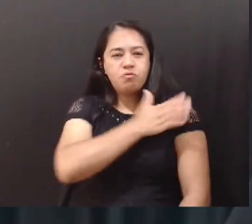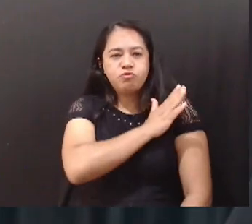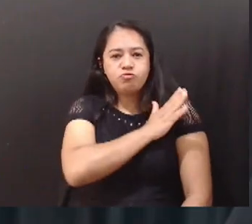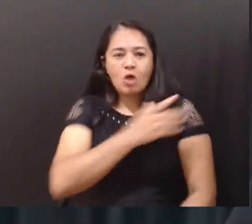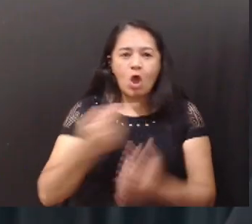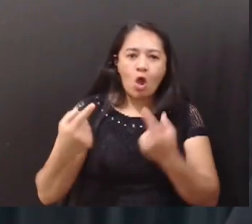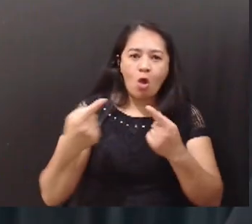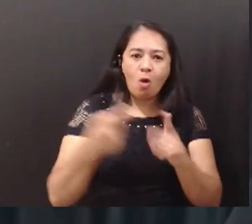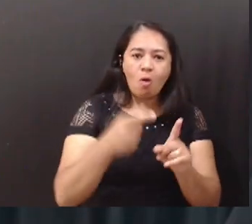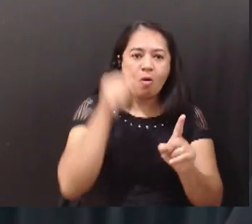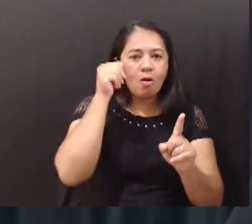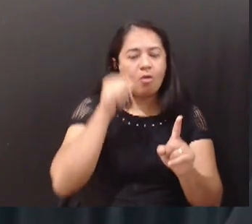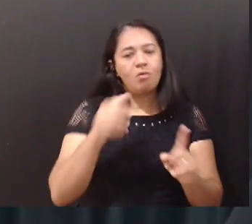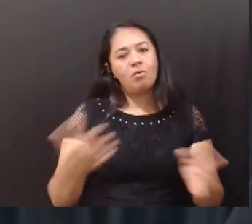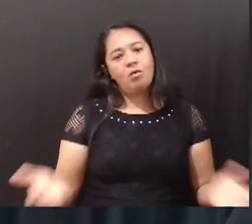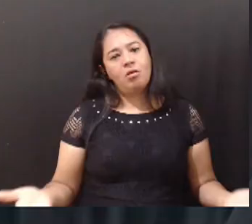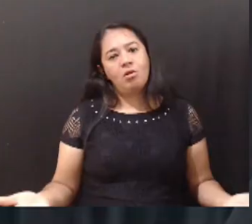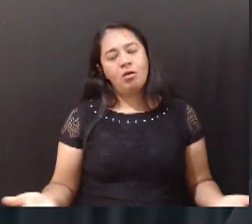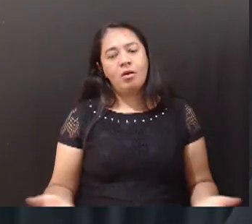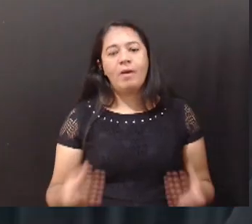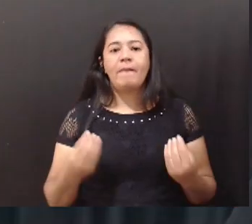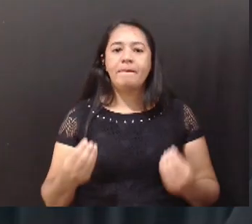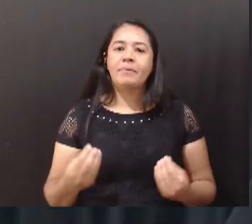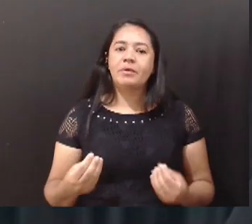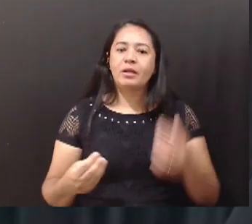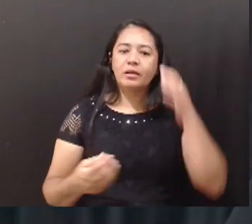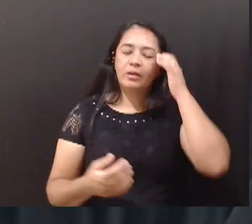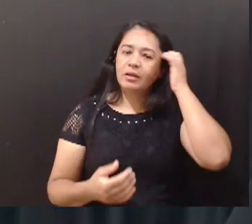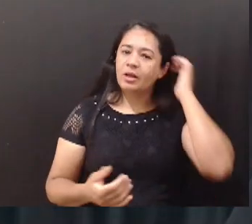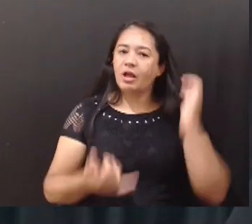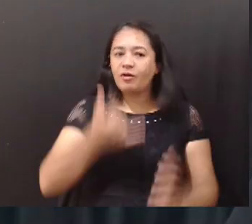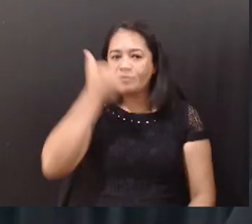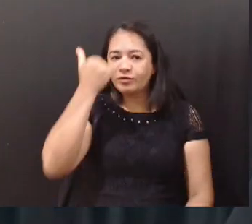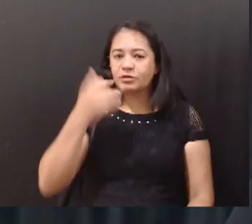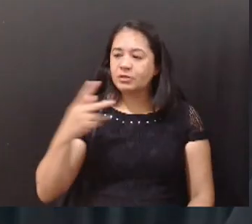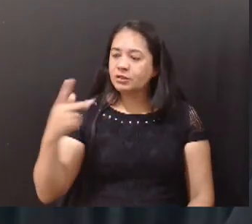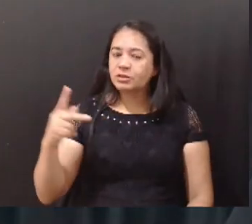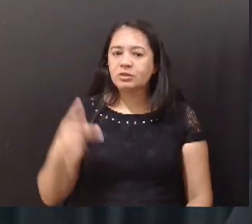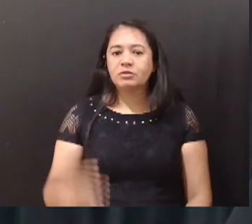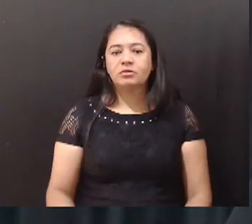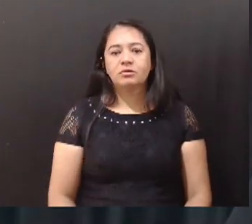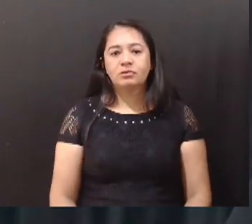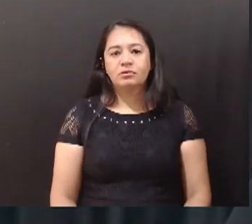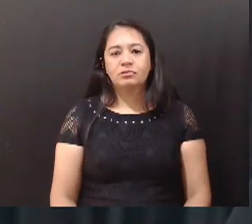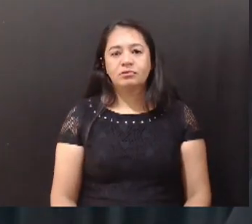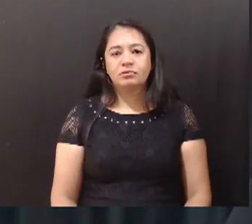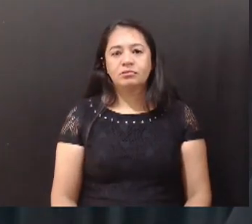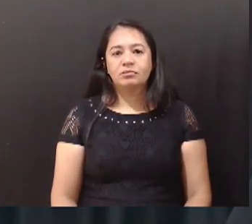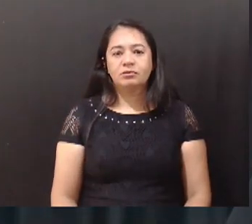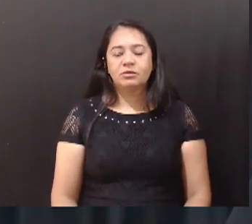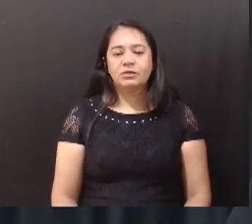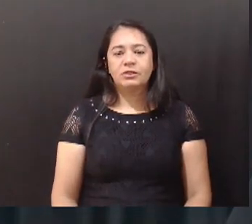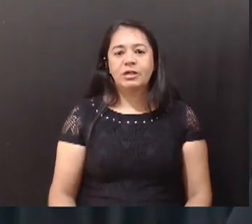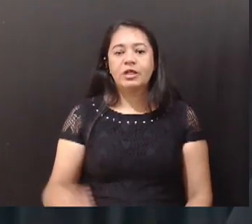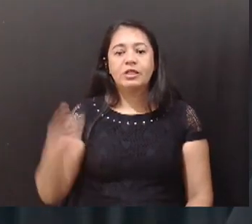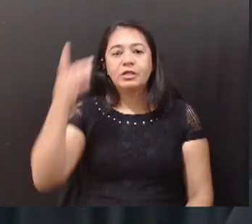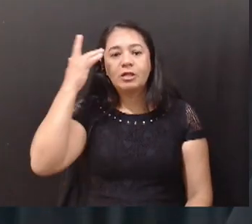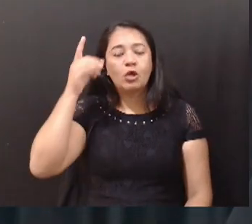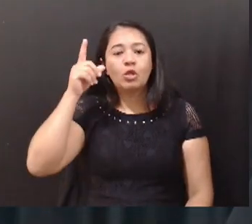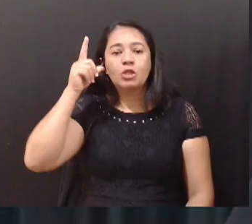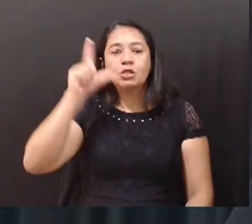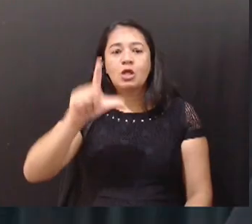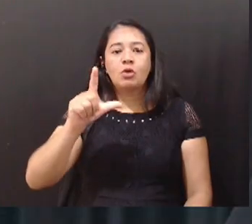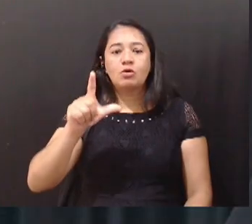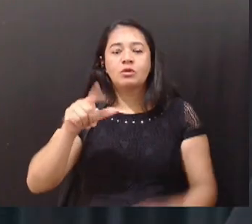mulheres, para validarem essa frustração, essa auto-incerteza de não conseguir ter uma parceira.